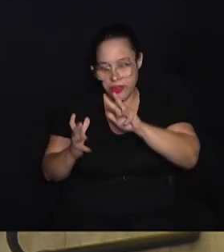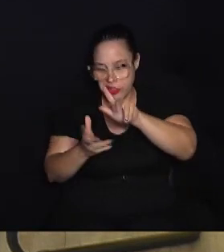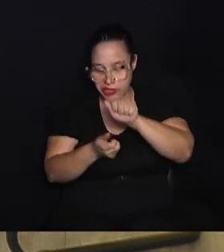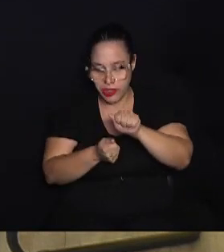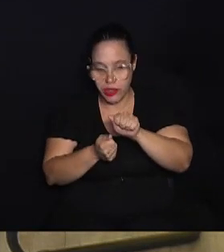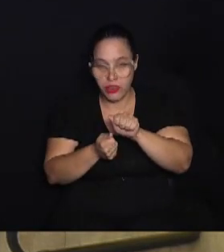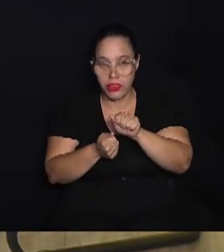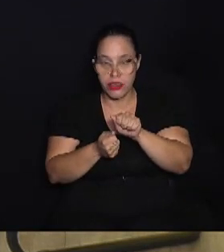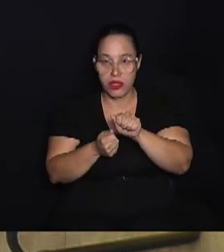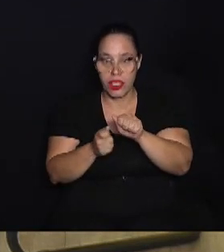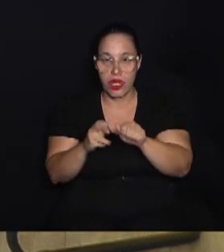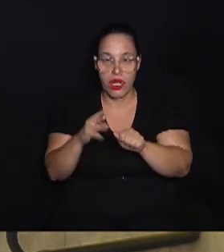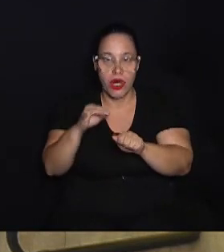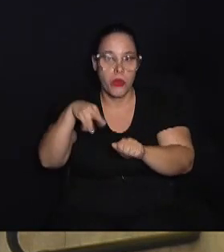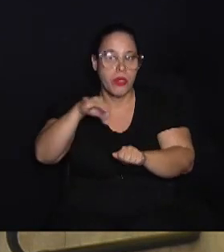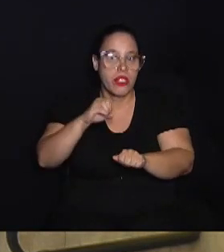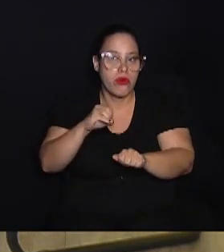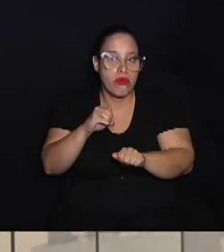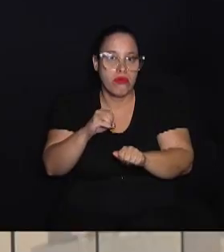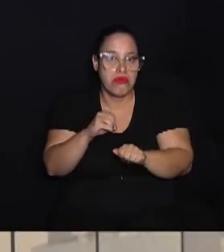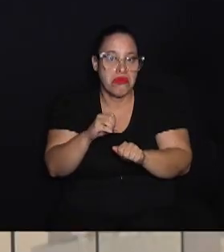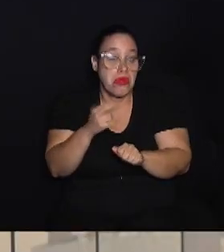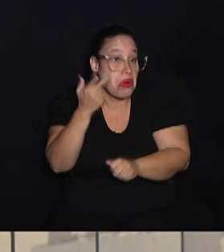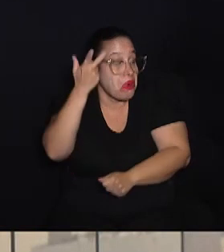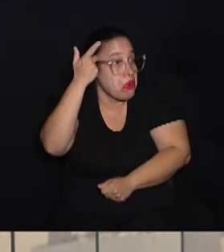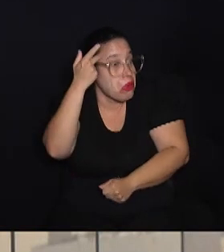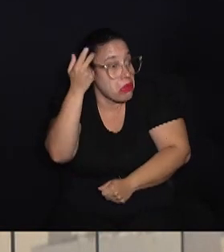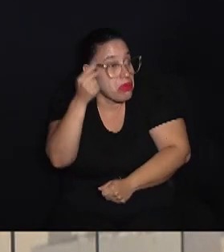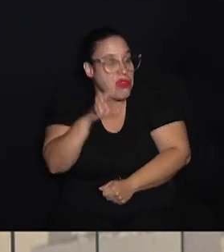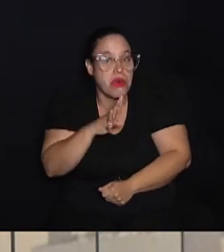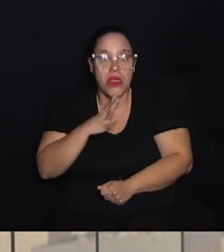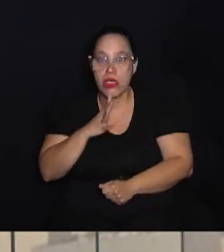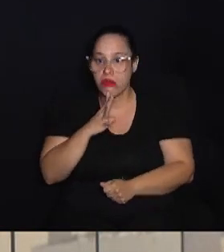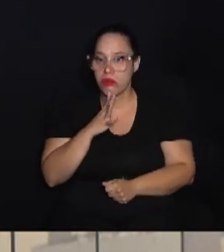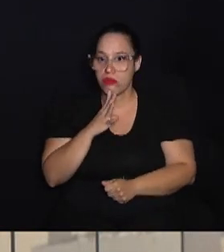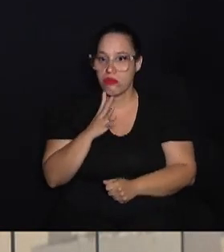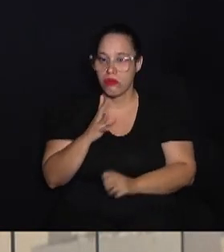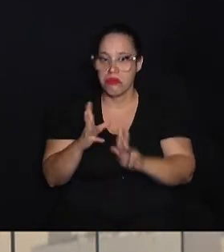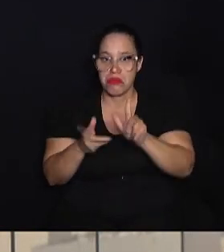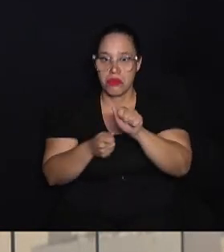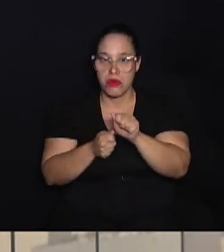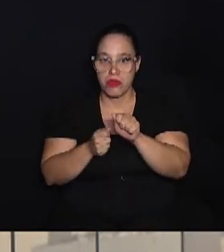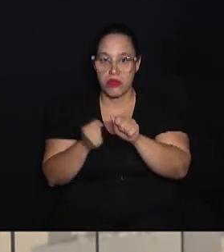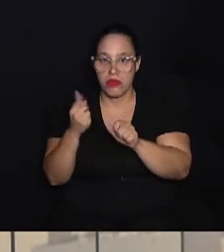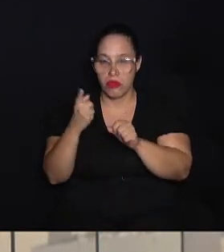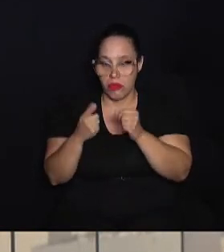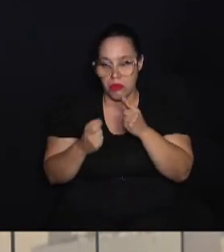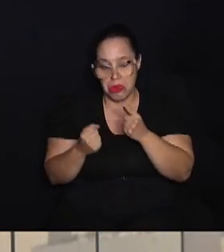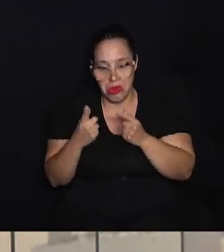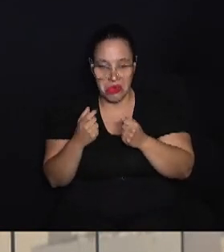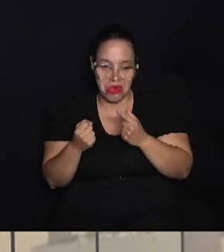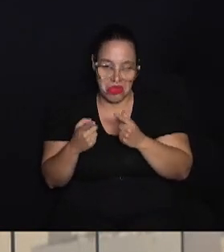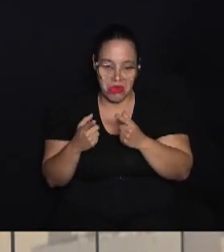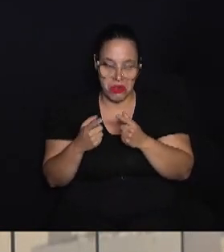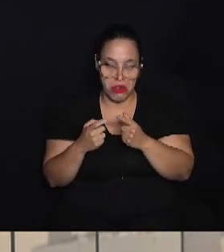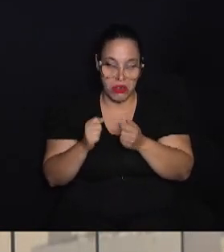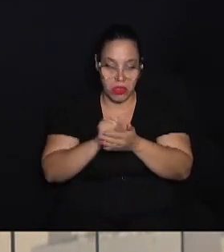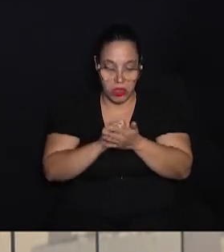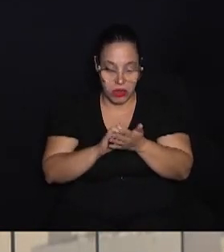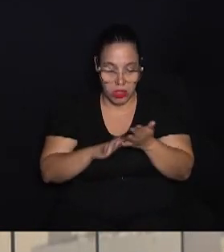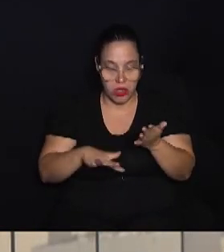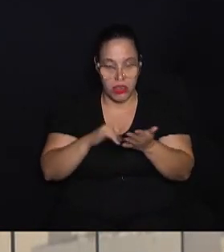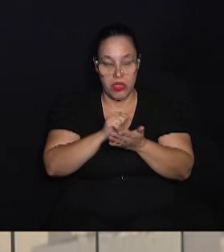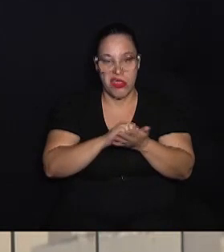o aquecimento normal, então a gente tem a vida na Terra como a gente conhece. Sim. Acontece que, por ações antrópicas,